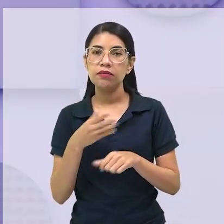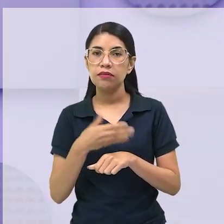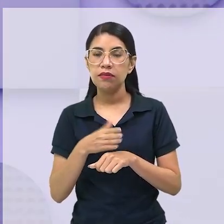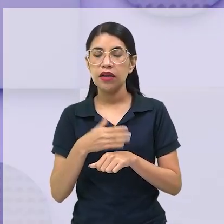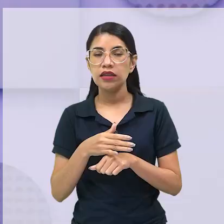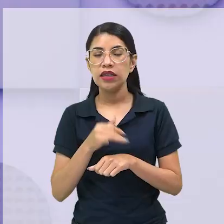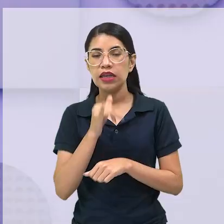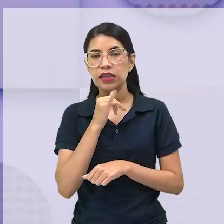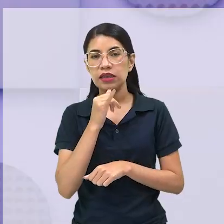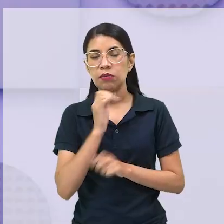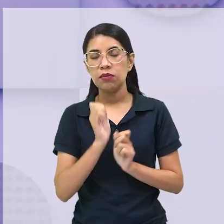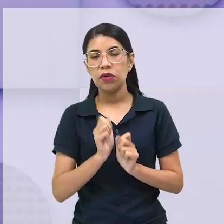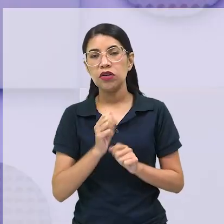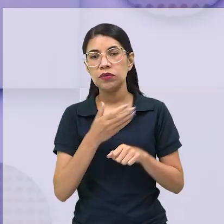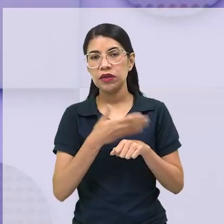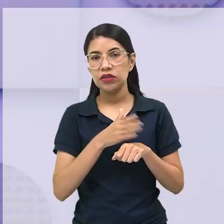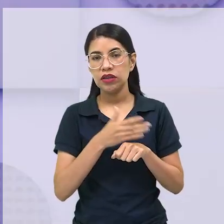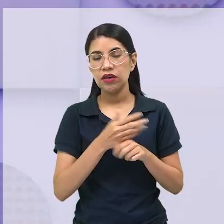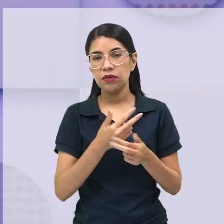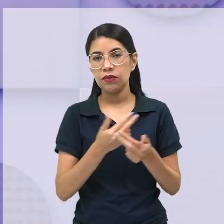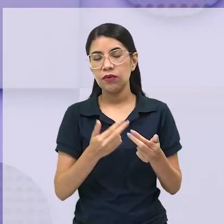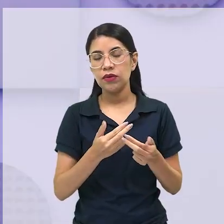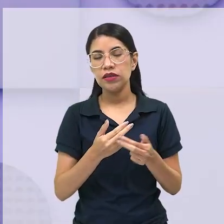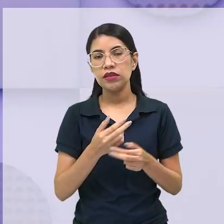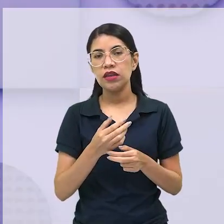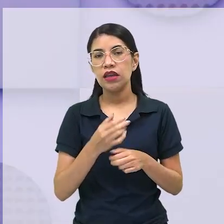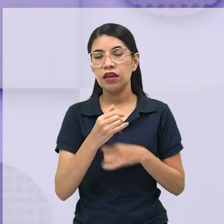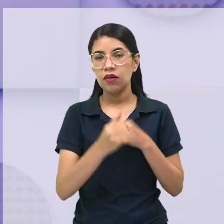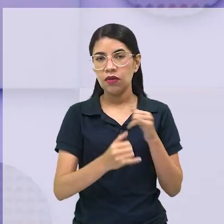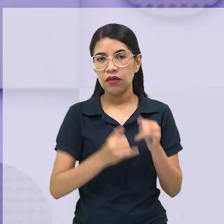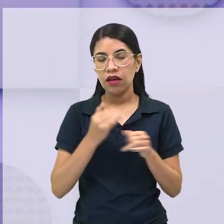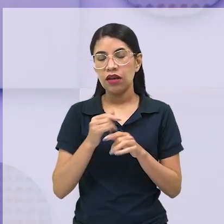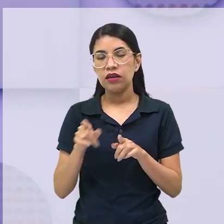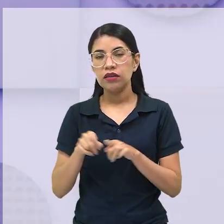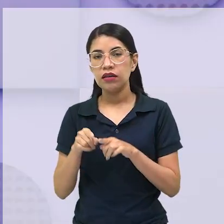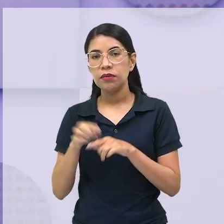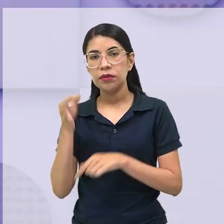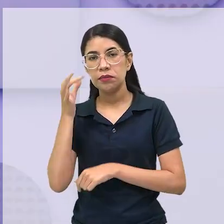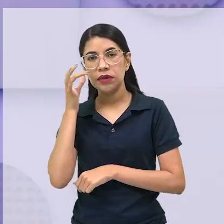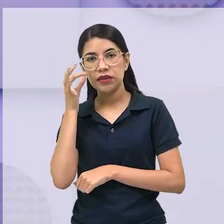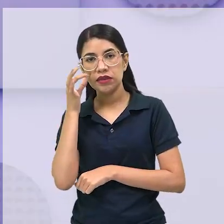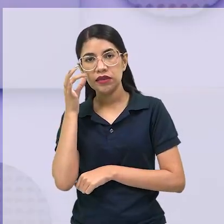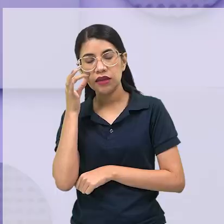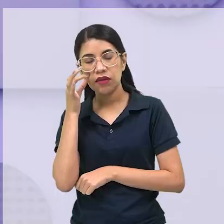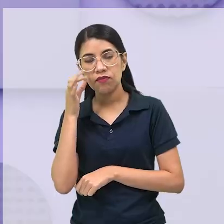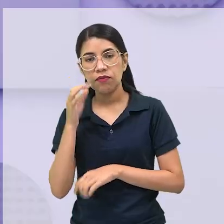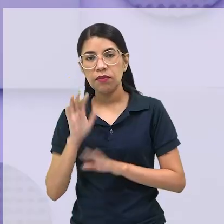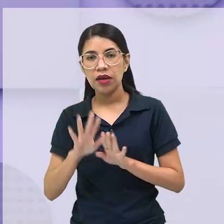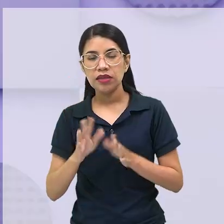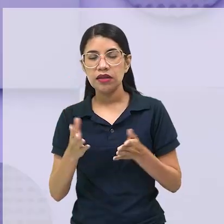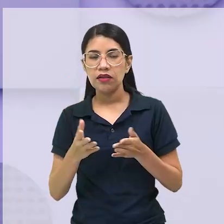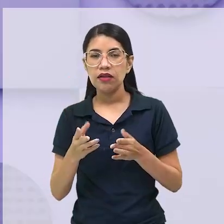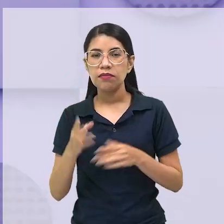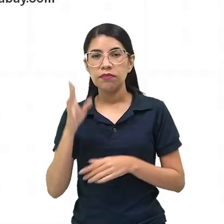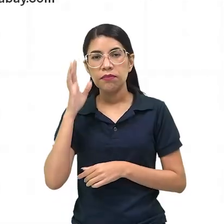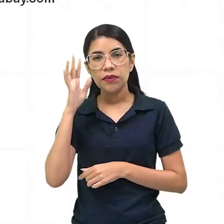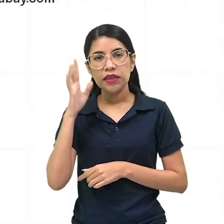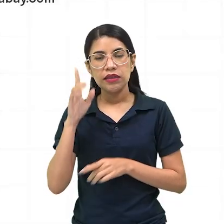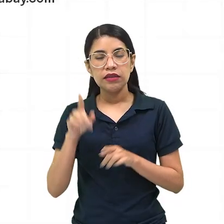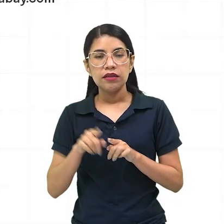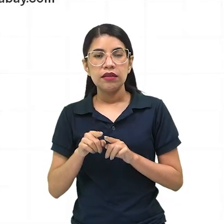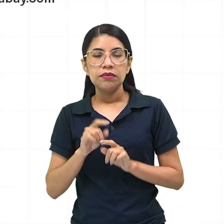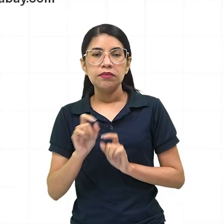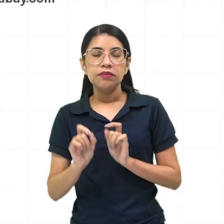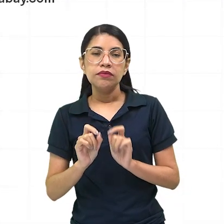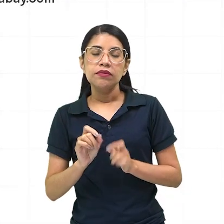você faz online e coisas que você faz presencial. E aqui, para pensar também uma outra coisa interessante,